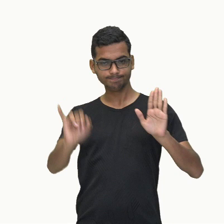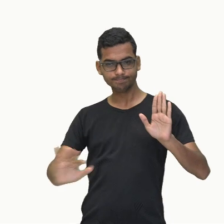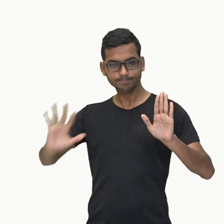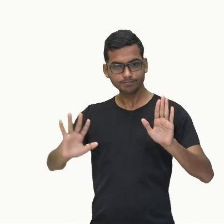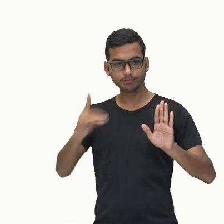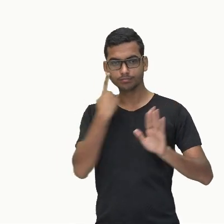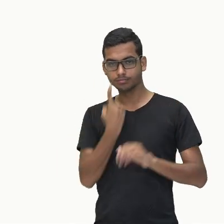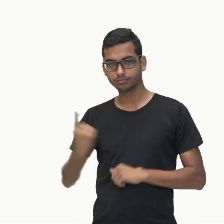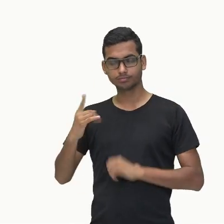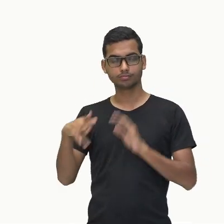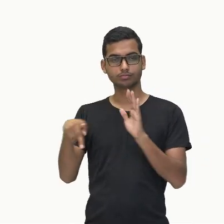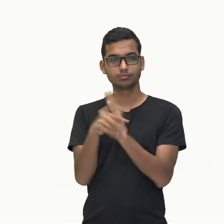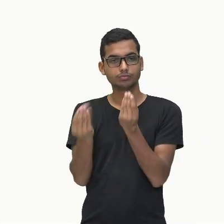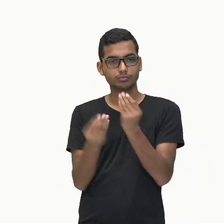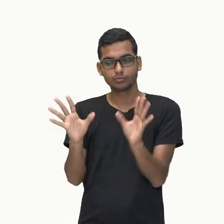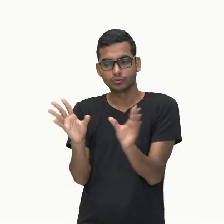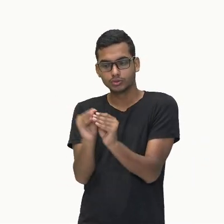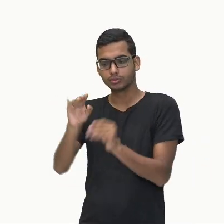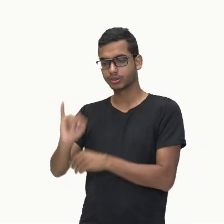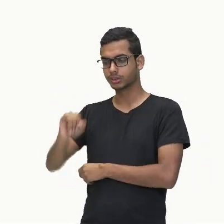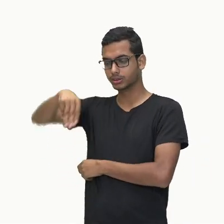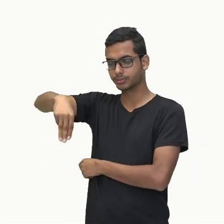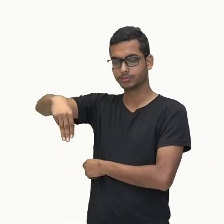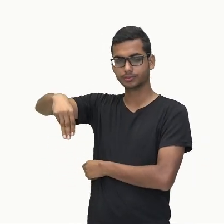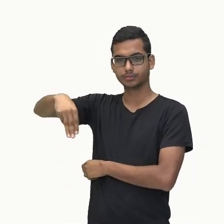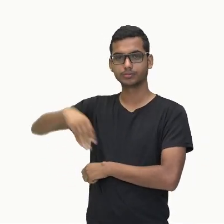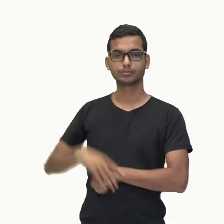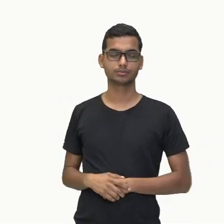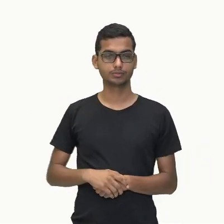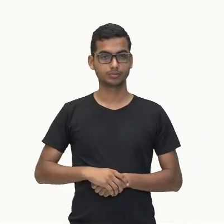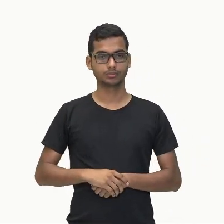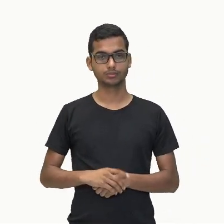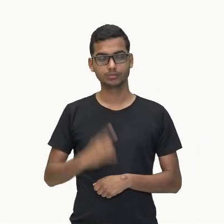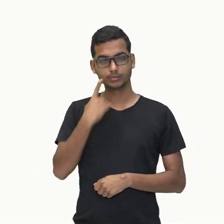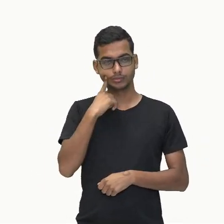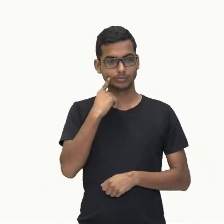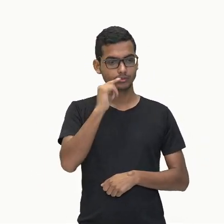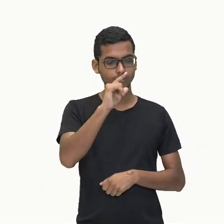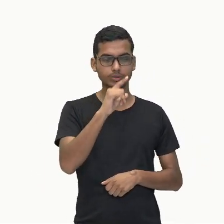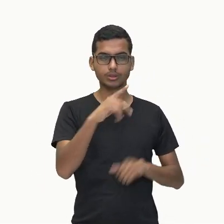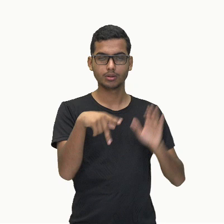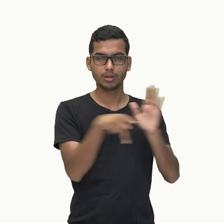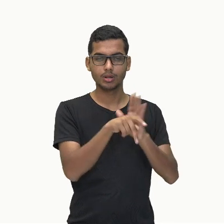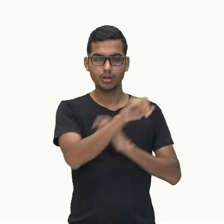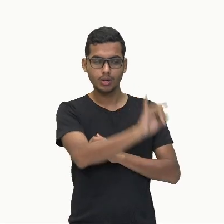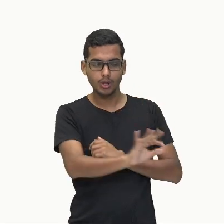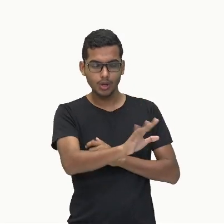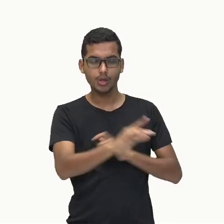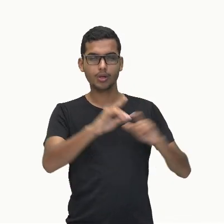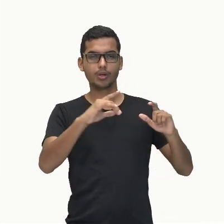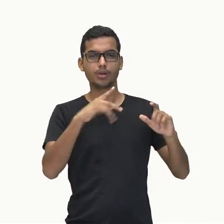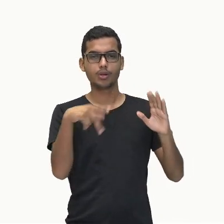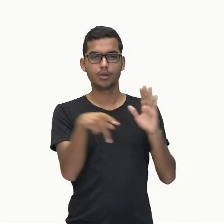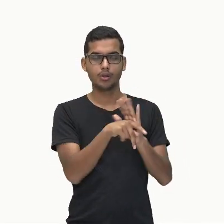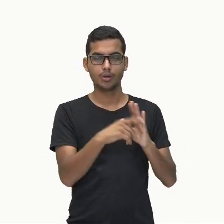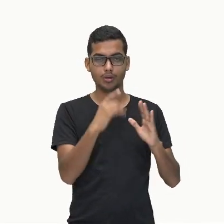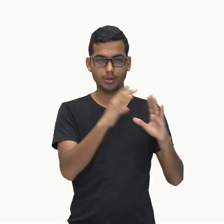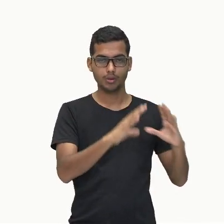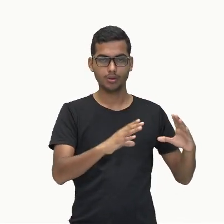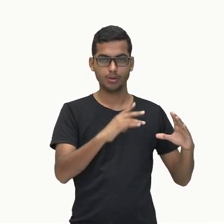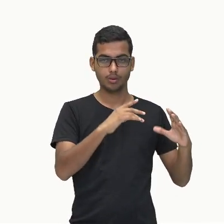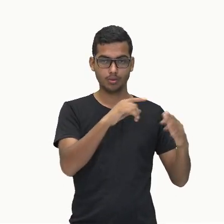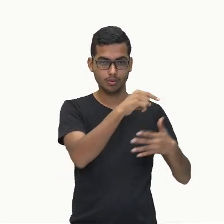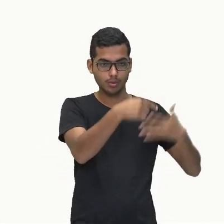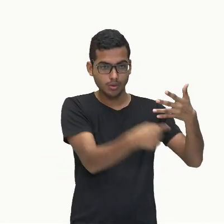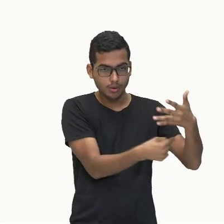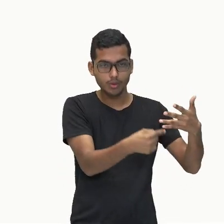por IM e pegamos os elementos lá que fazem parte da imagem, que são quem? Os segundos